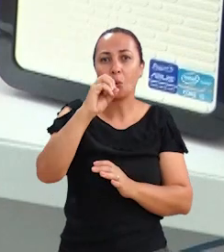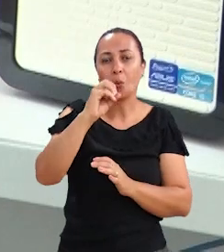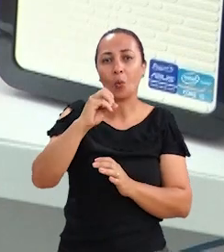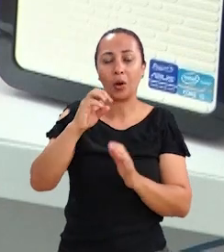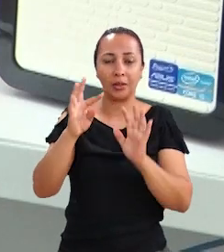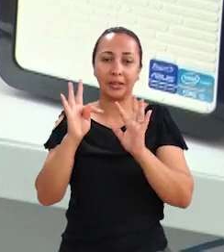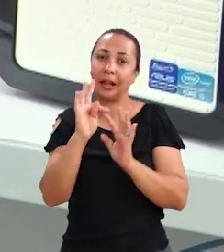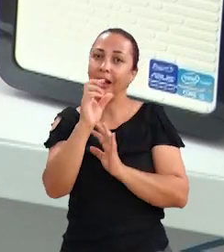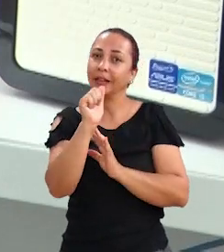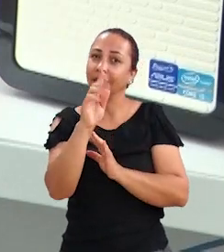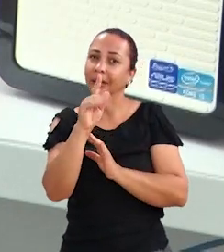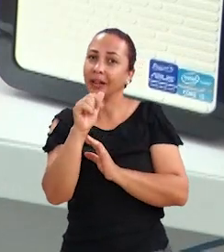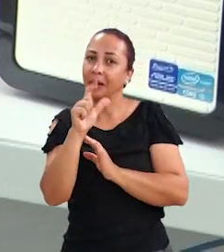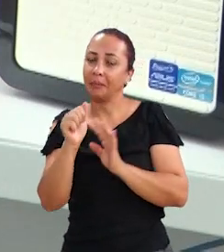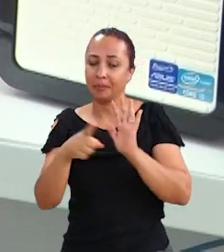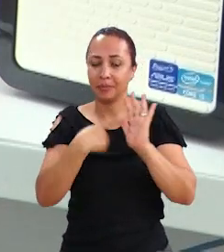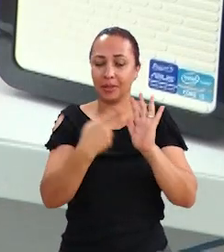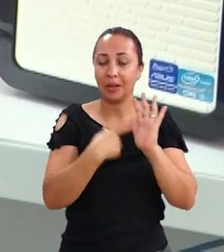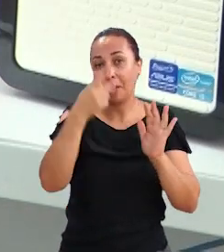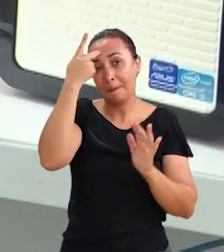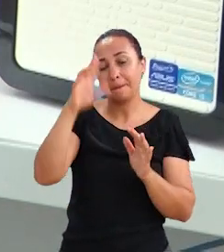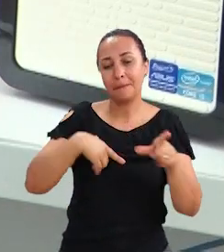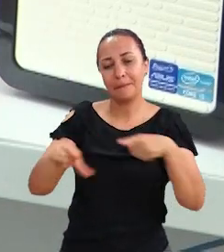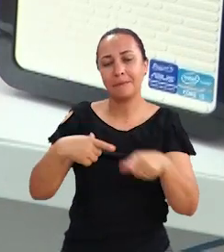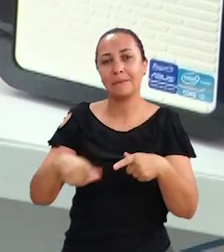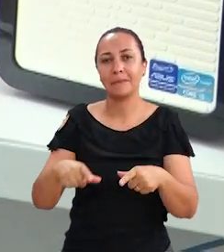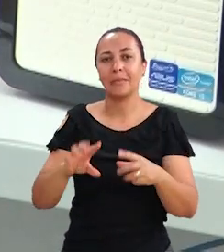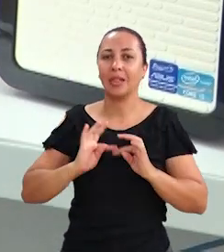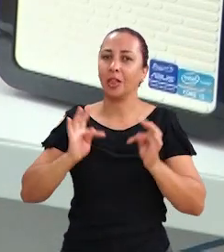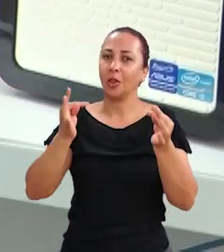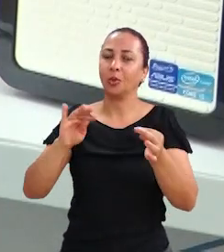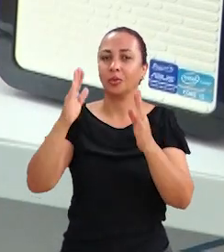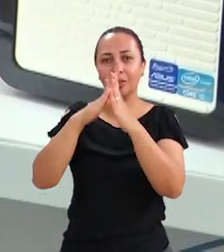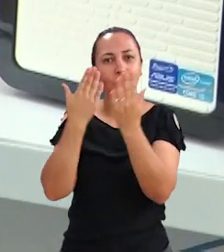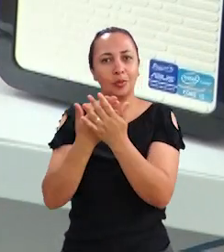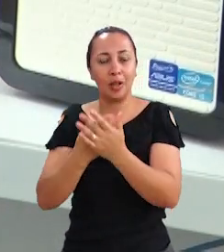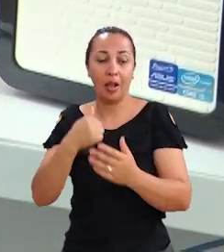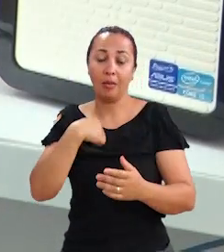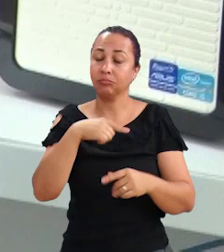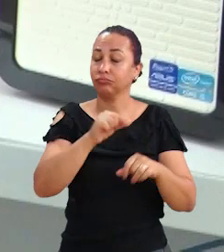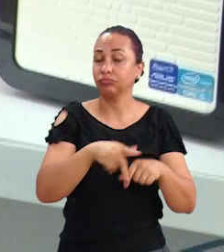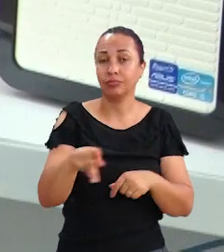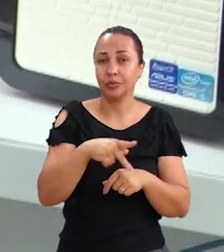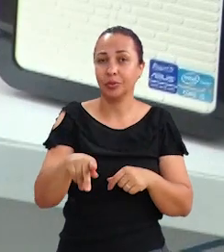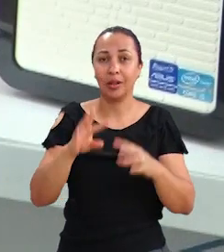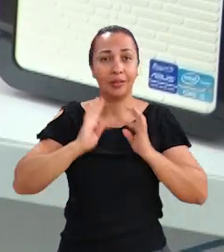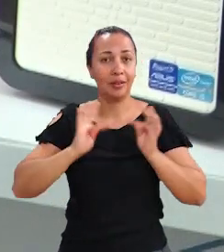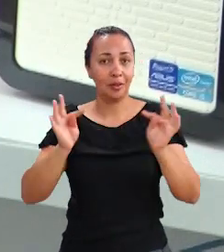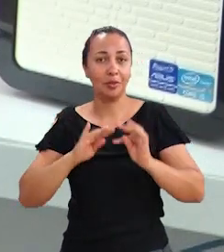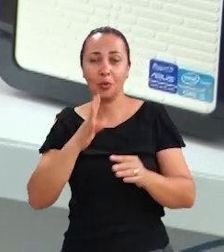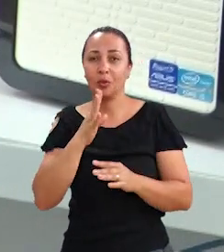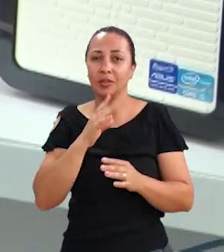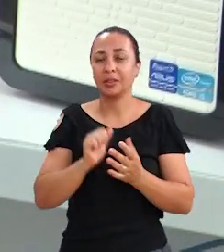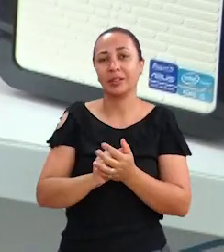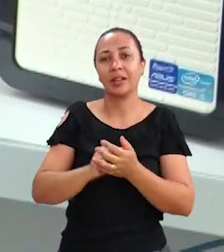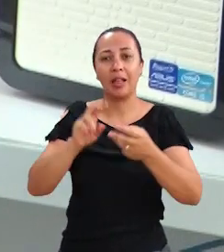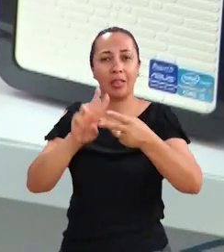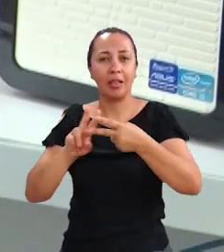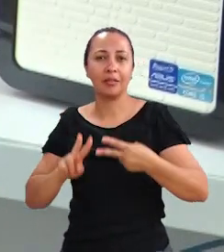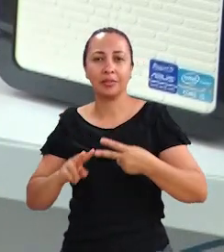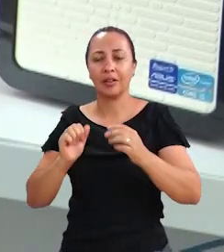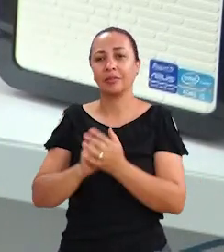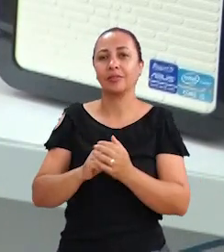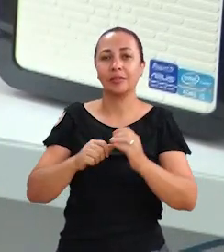para trabalhar tecnologias na escola, né? E eu, como professora de tecnologias aqui, conhecida até da rede,